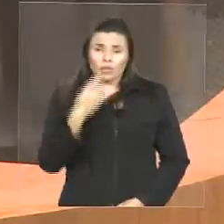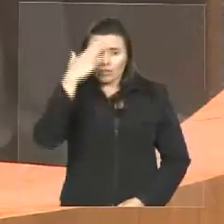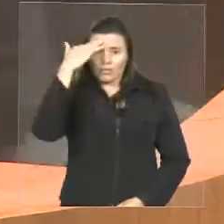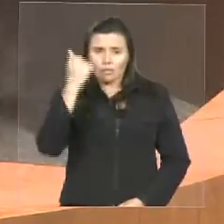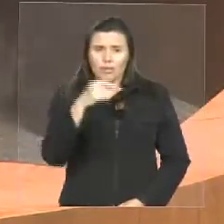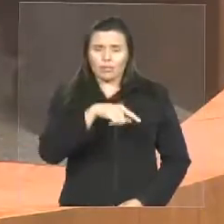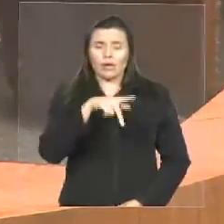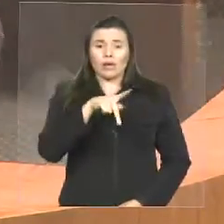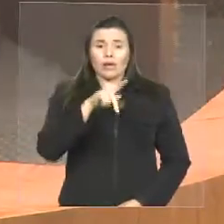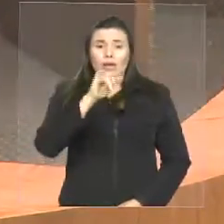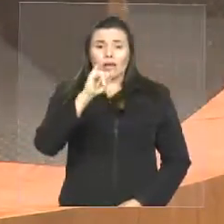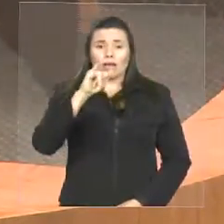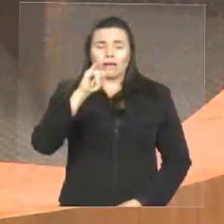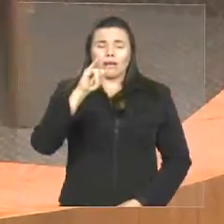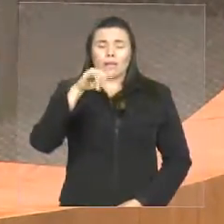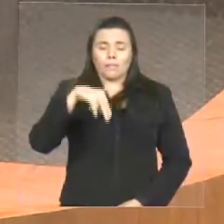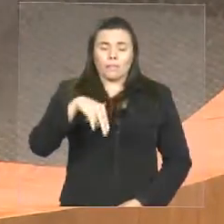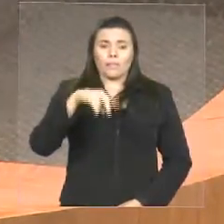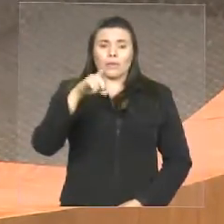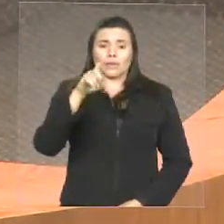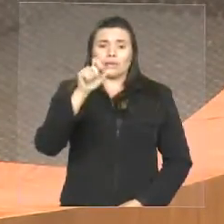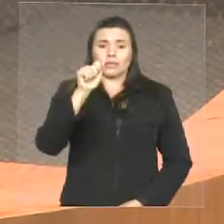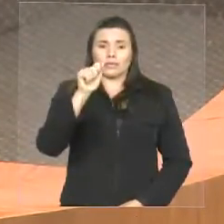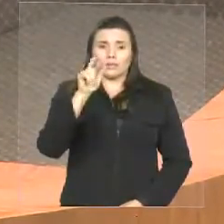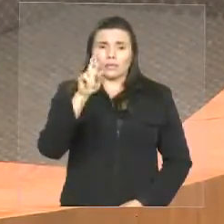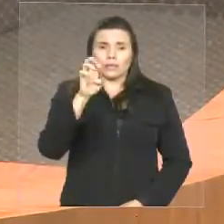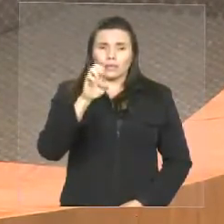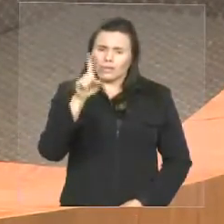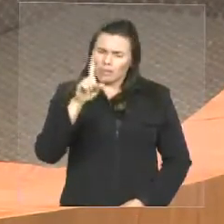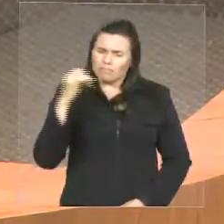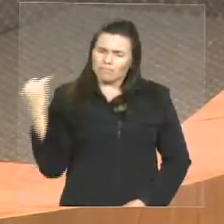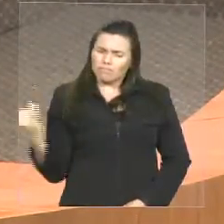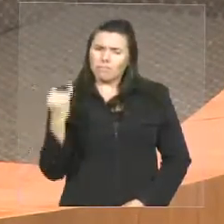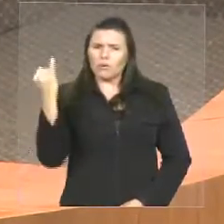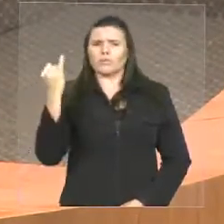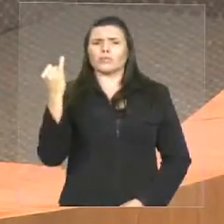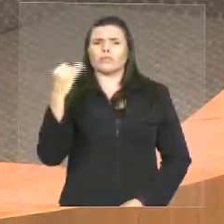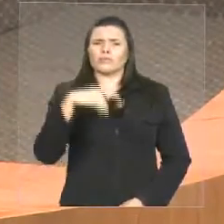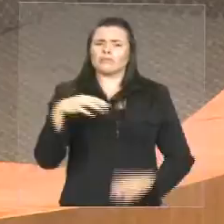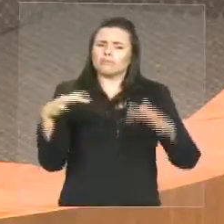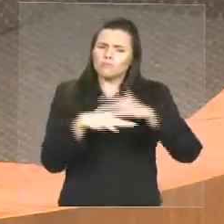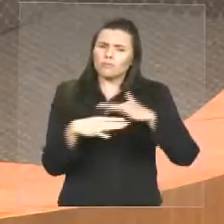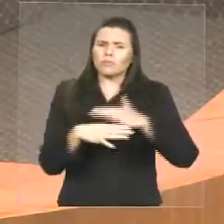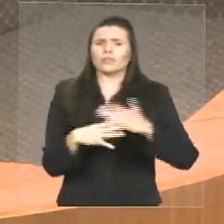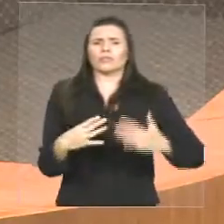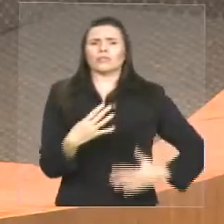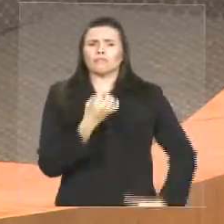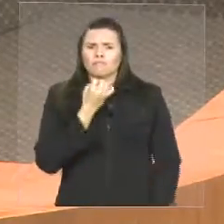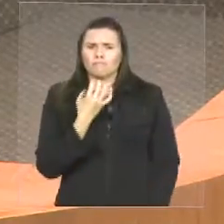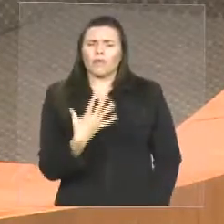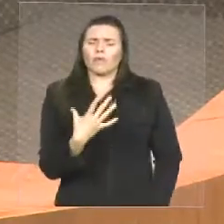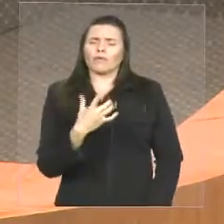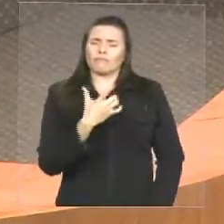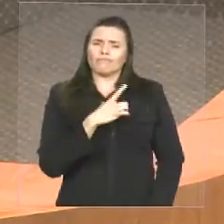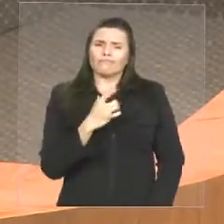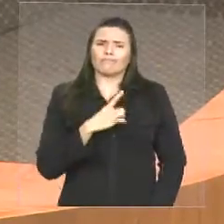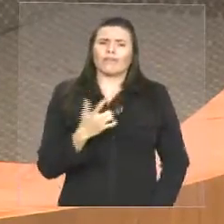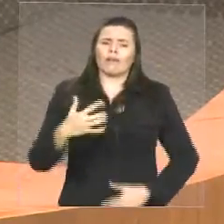cidade balneária de toda aquela região. E agora, com esse valioso, esse grandioso